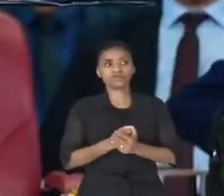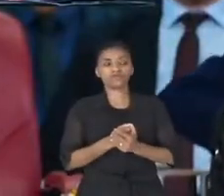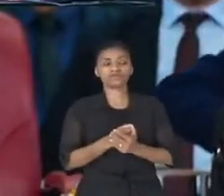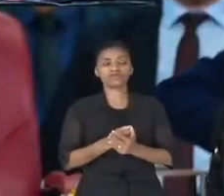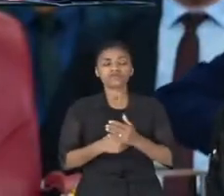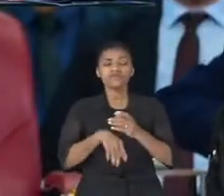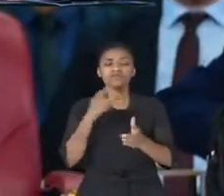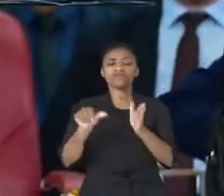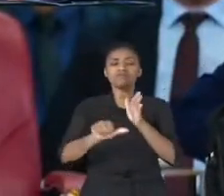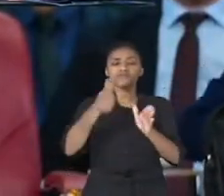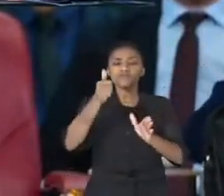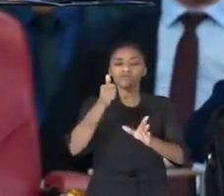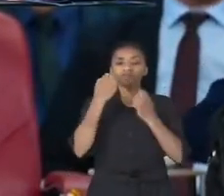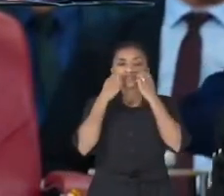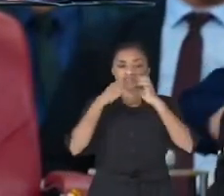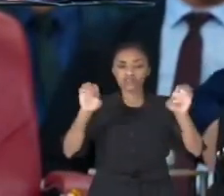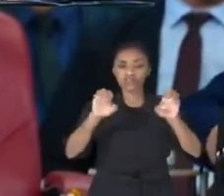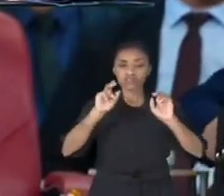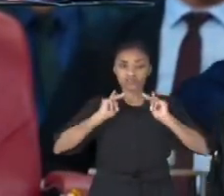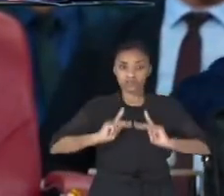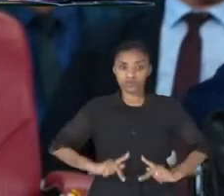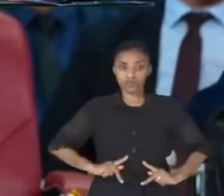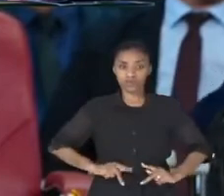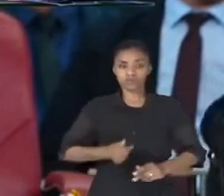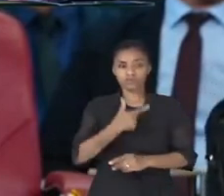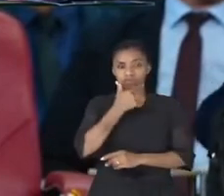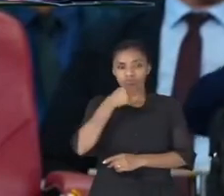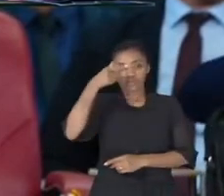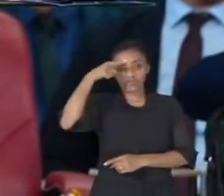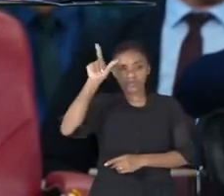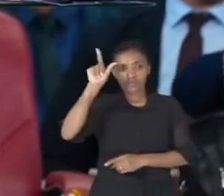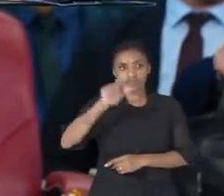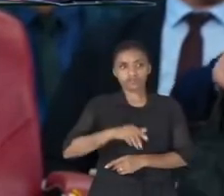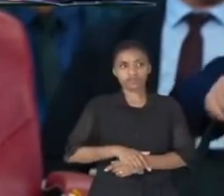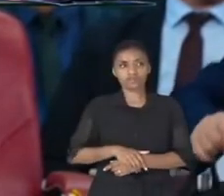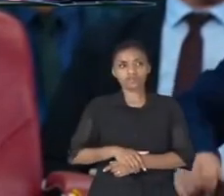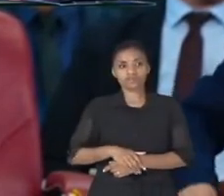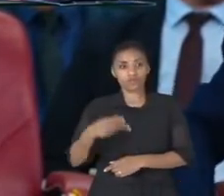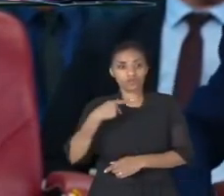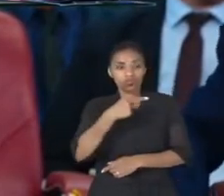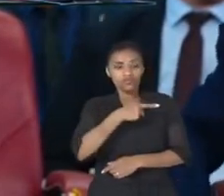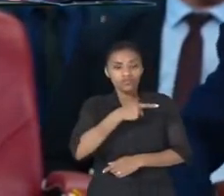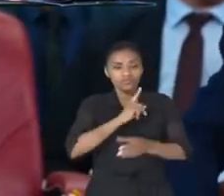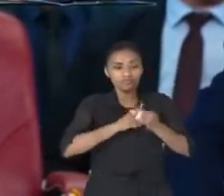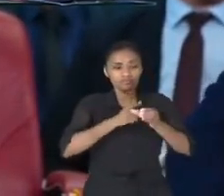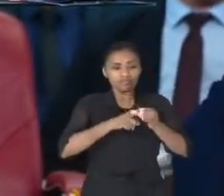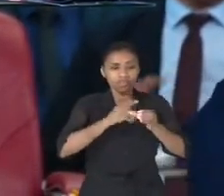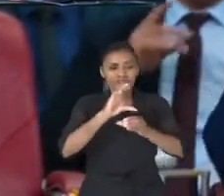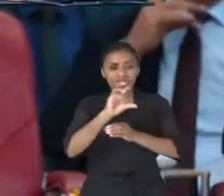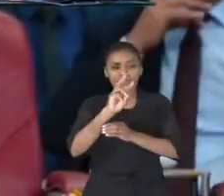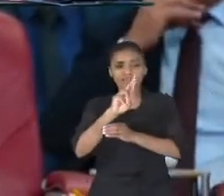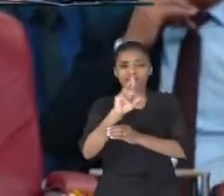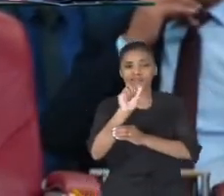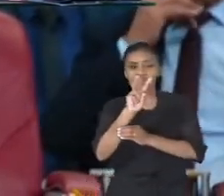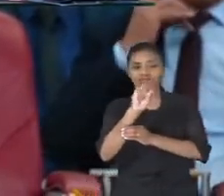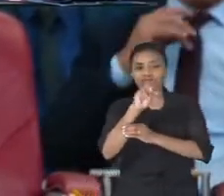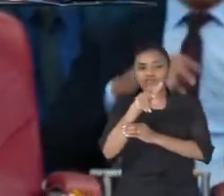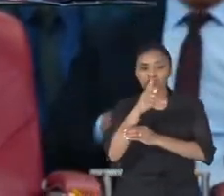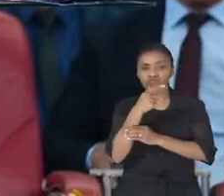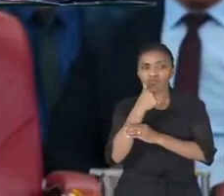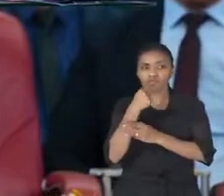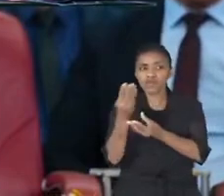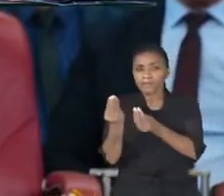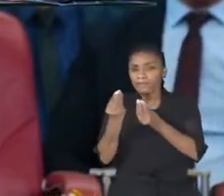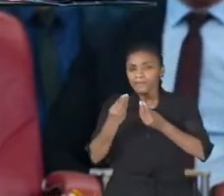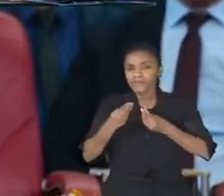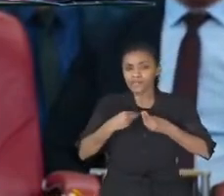evangelismo pessoal. E o meu líder de mocidade, Marcos Belisário, que é pastor lá na cidade de Cravinhos, deve estar assistindo a gente. O Marcos veio e me deu